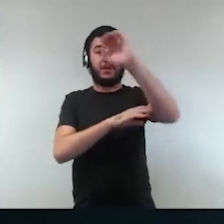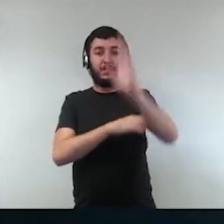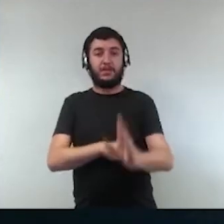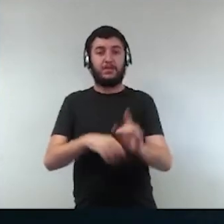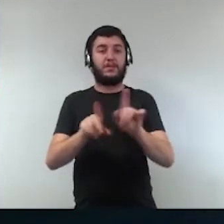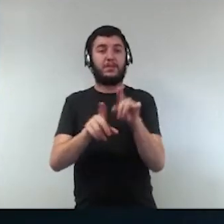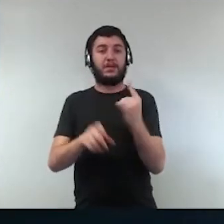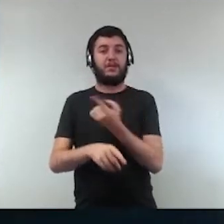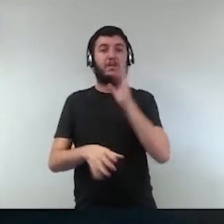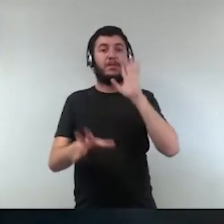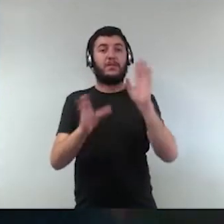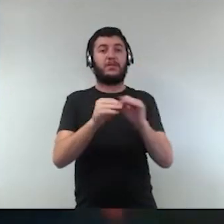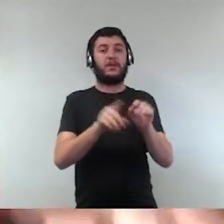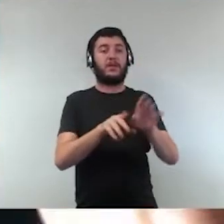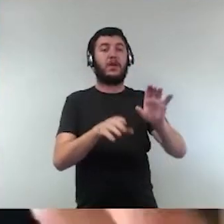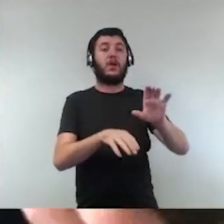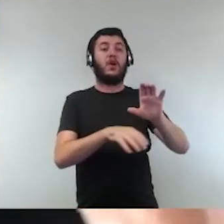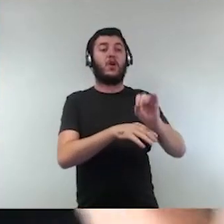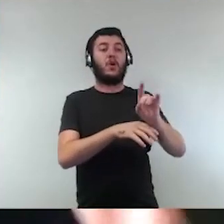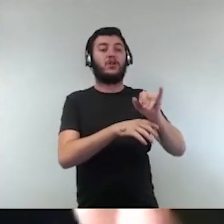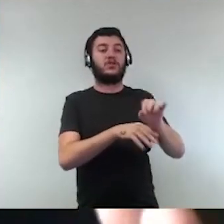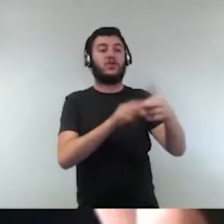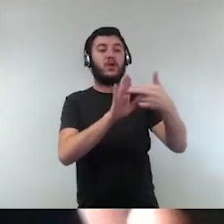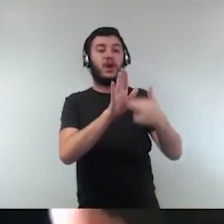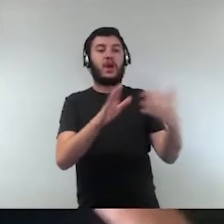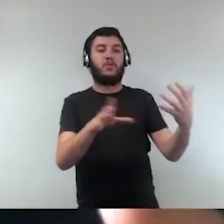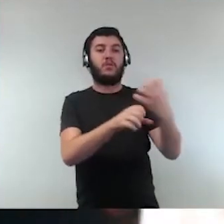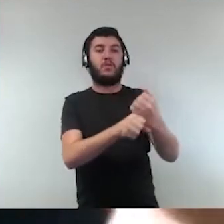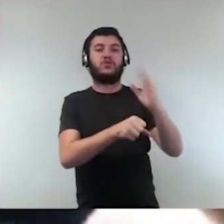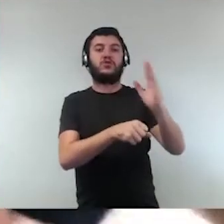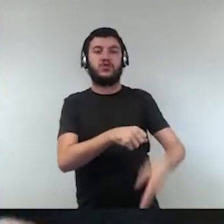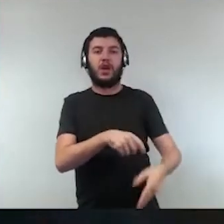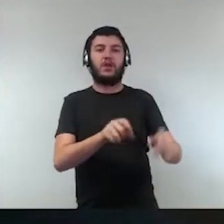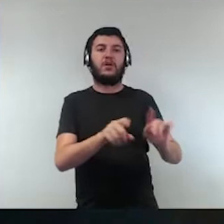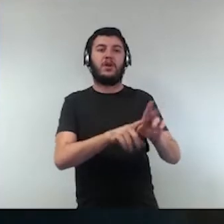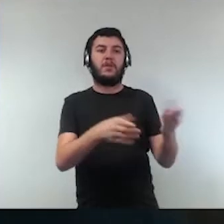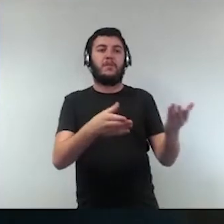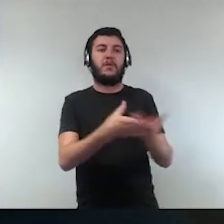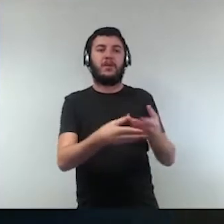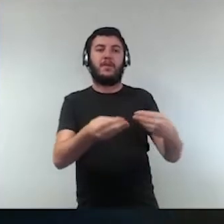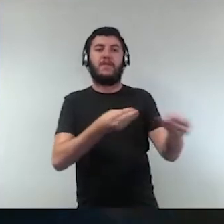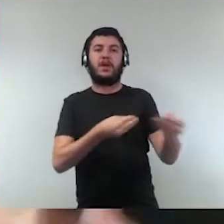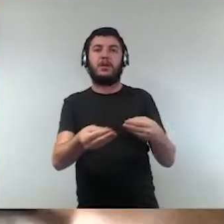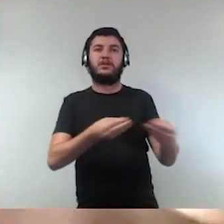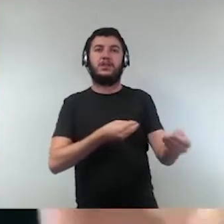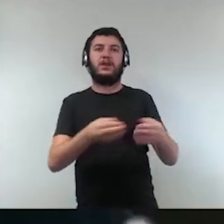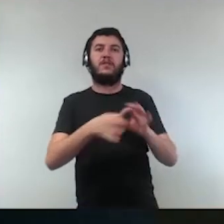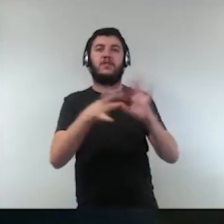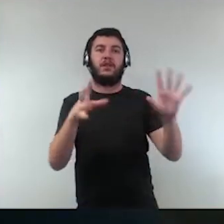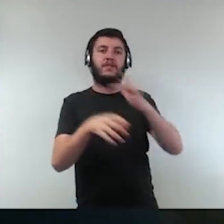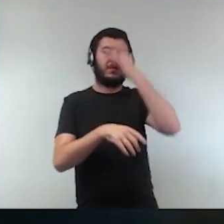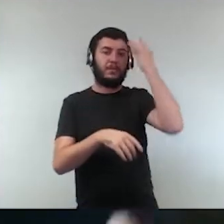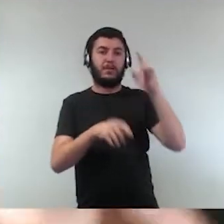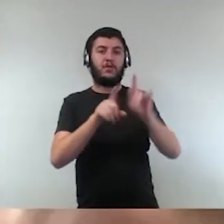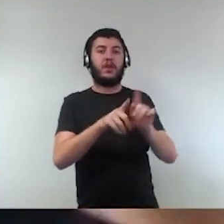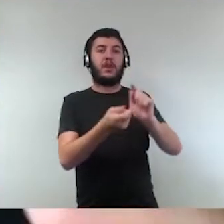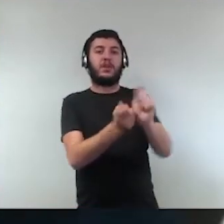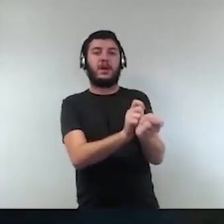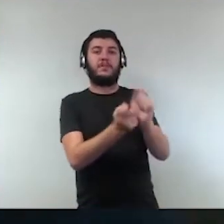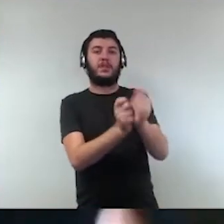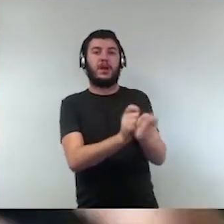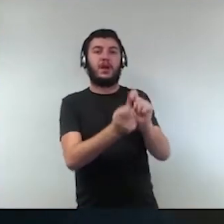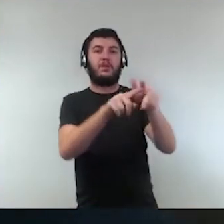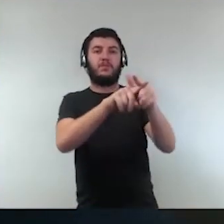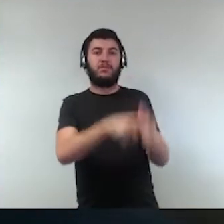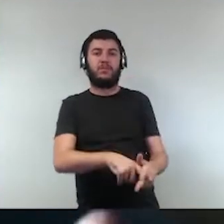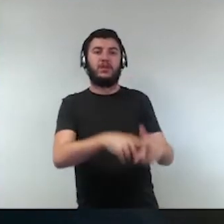de 2015, é um processo muito flexível, muito maleável. Ele se ajusta às